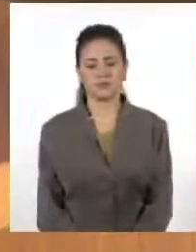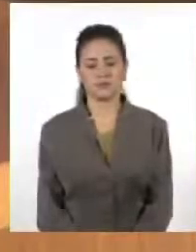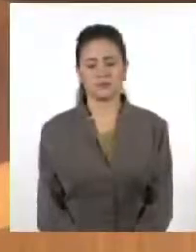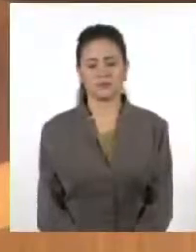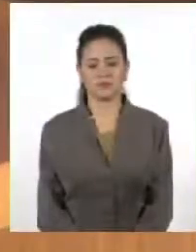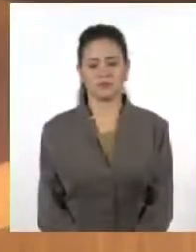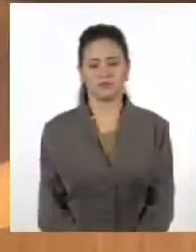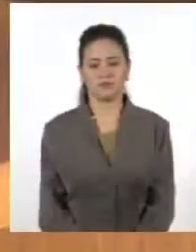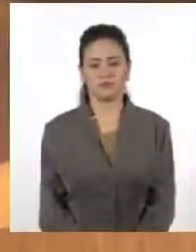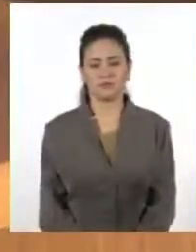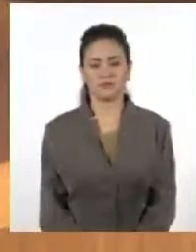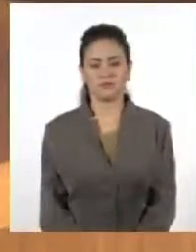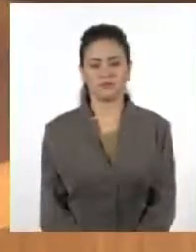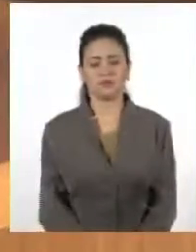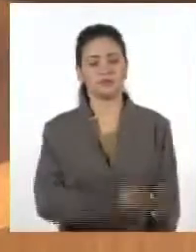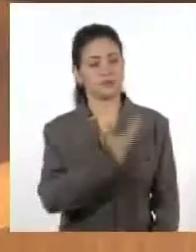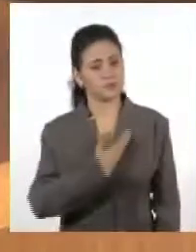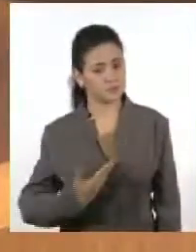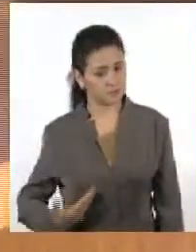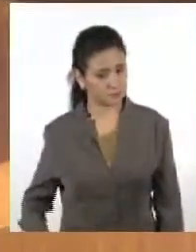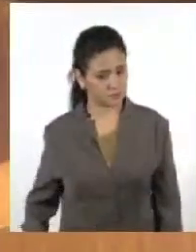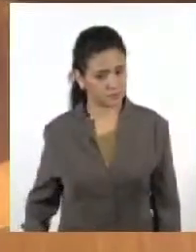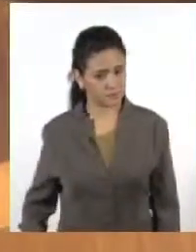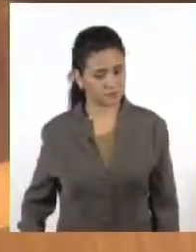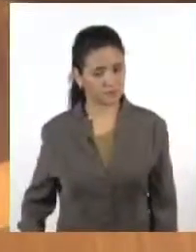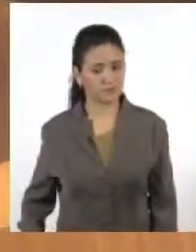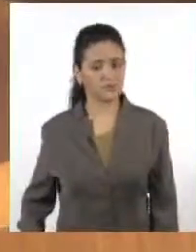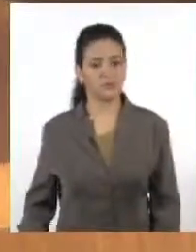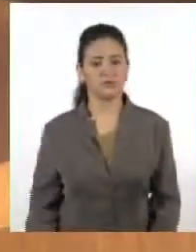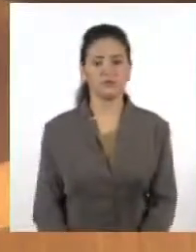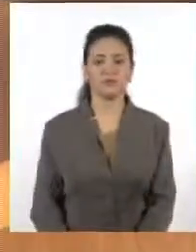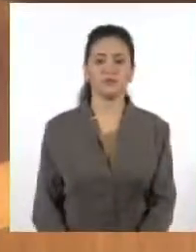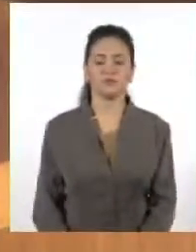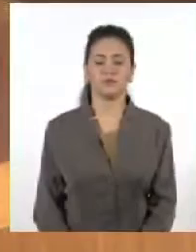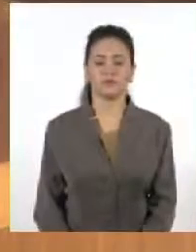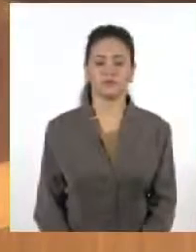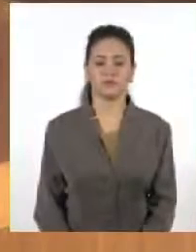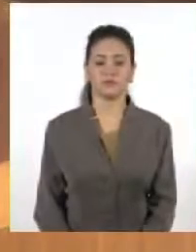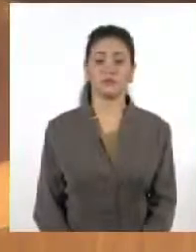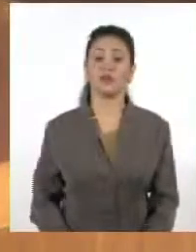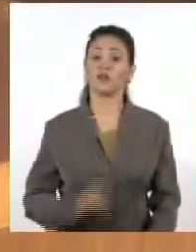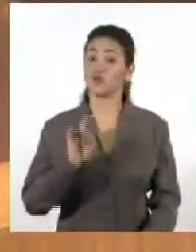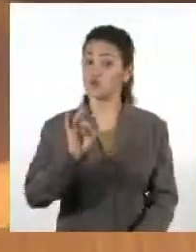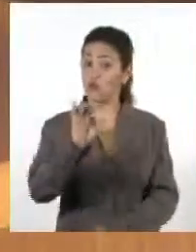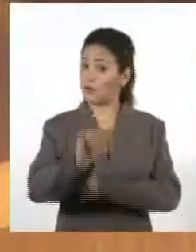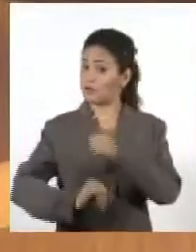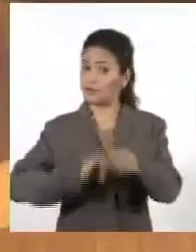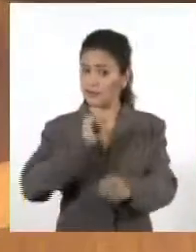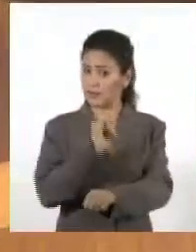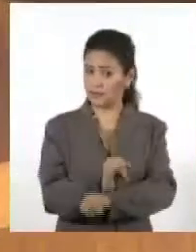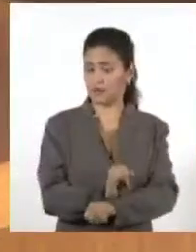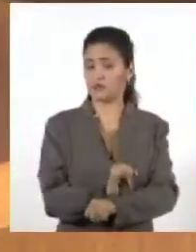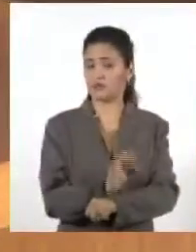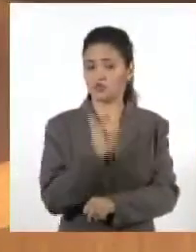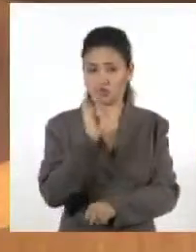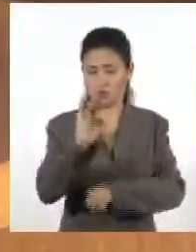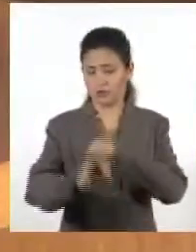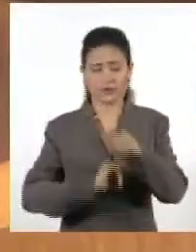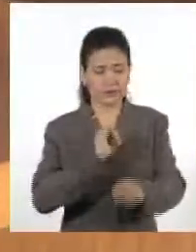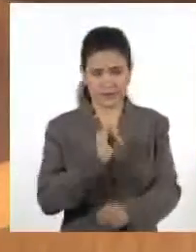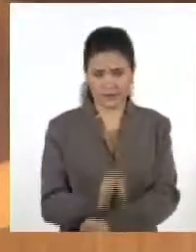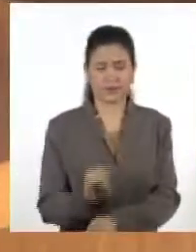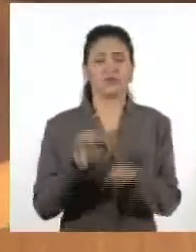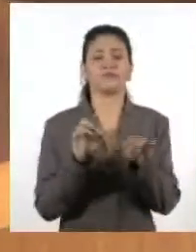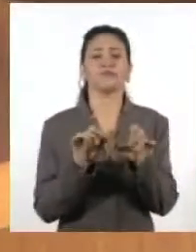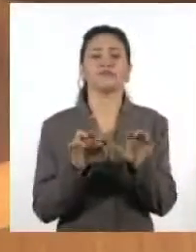aí o governador virtual que o governador virtual vai até o